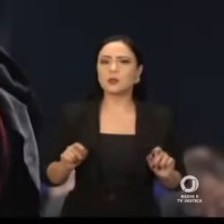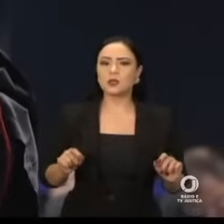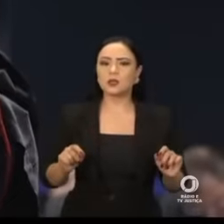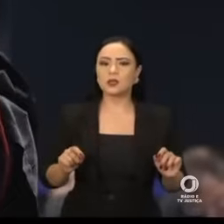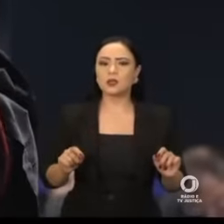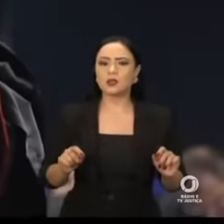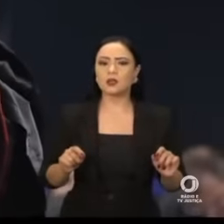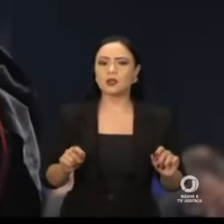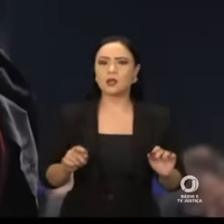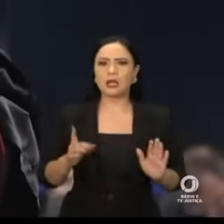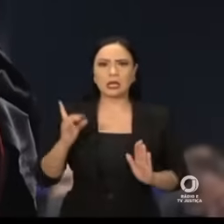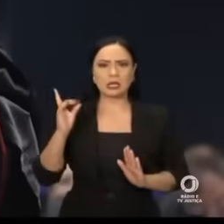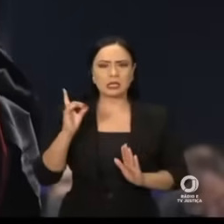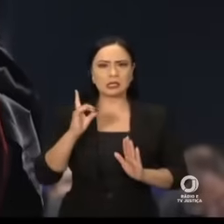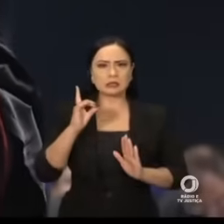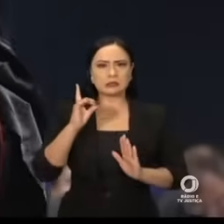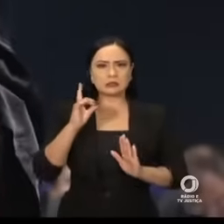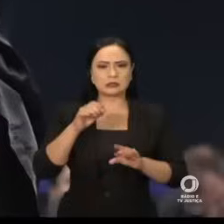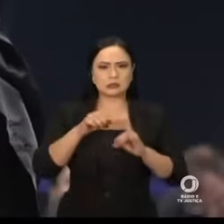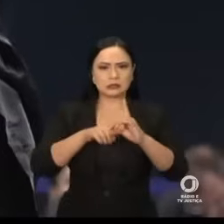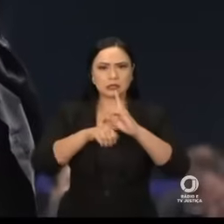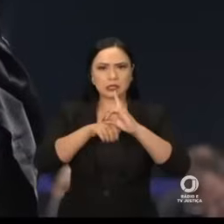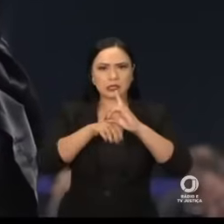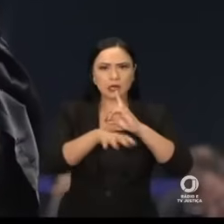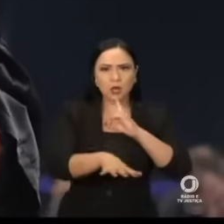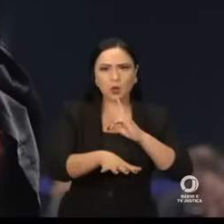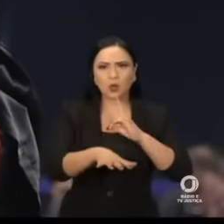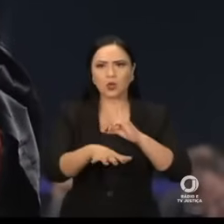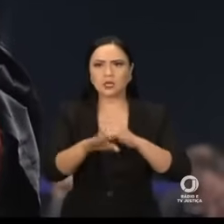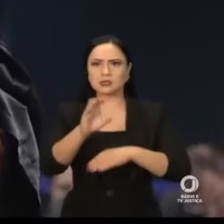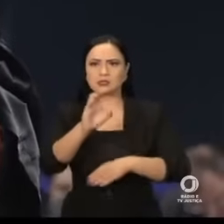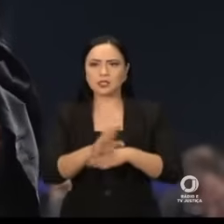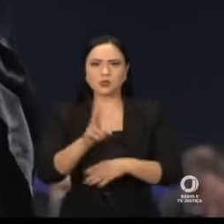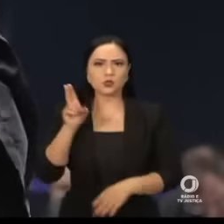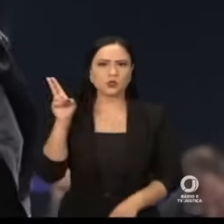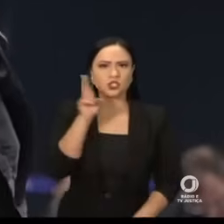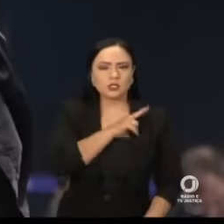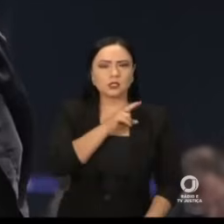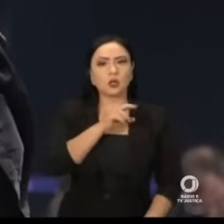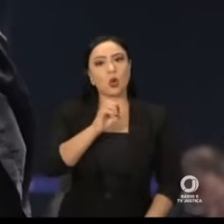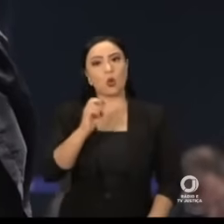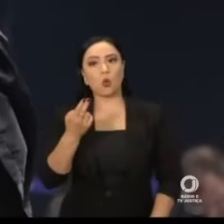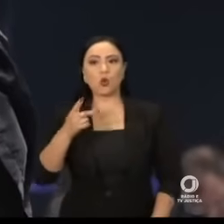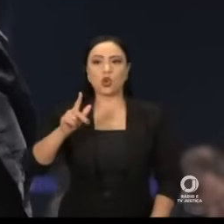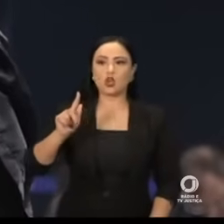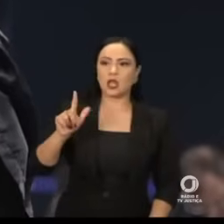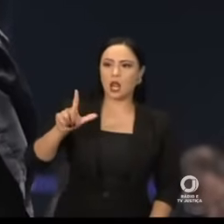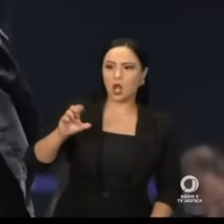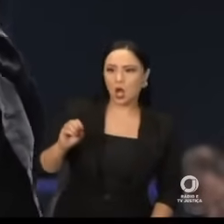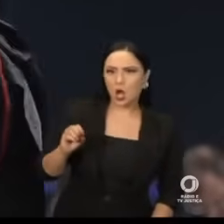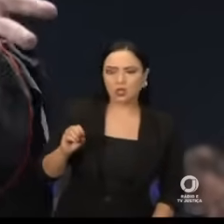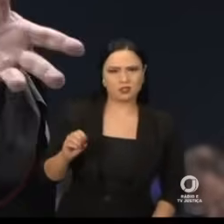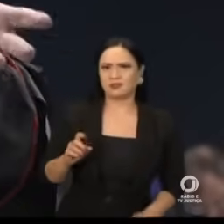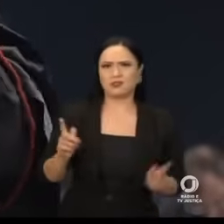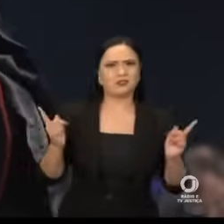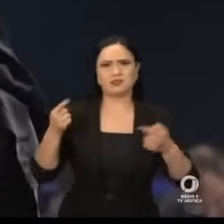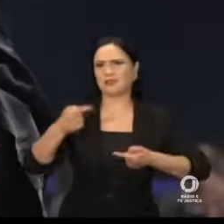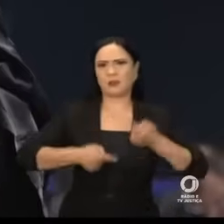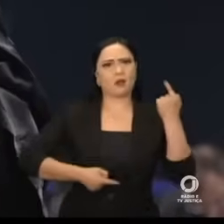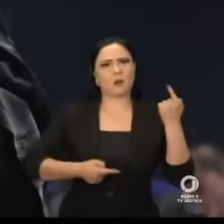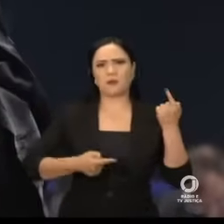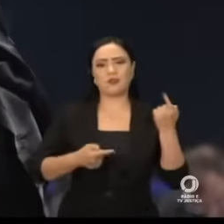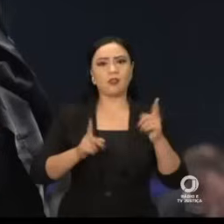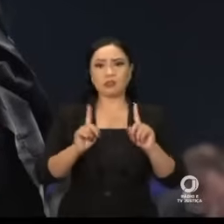uma decretação de estado de sítio ou de GLO? Não, não era cabível. E não foi